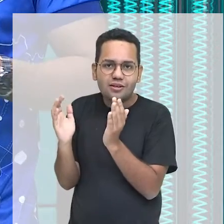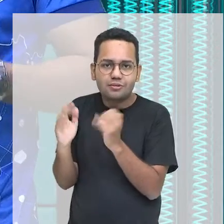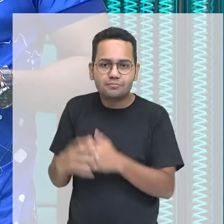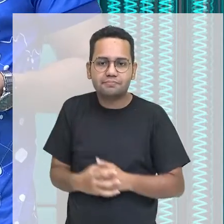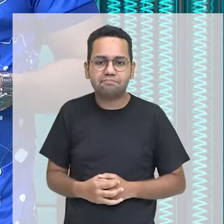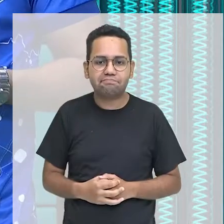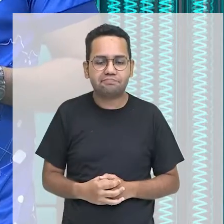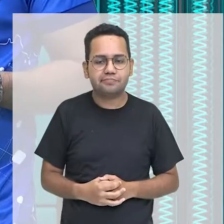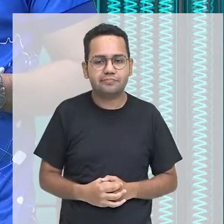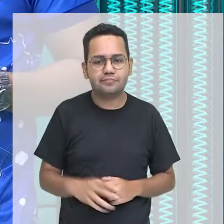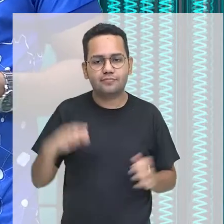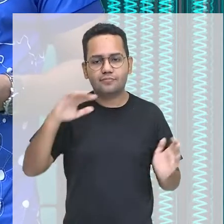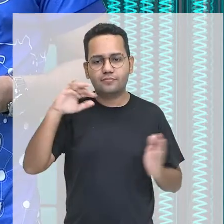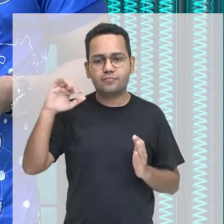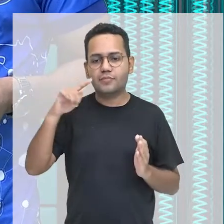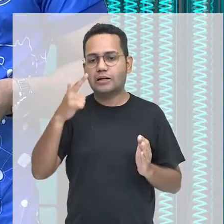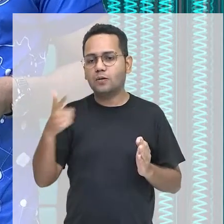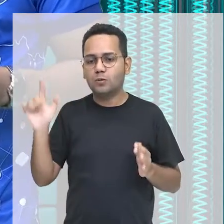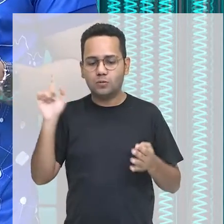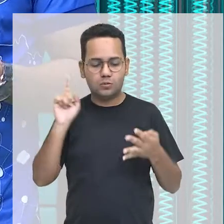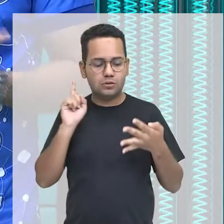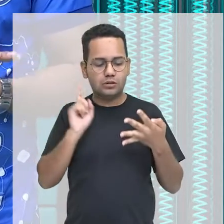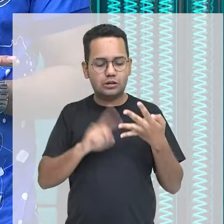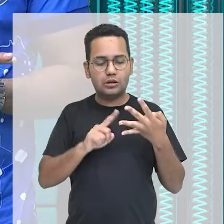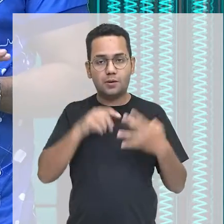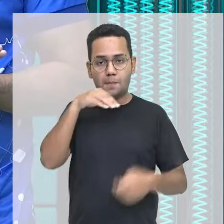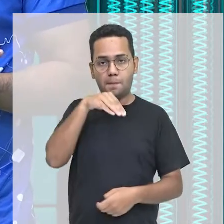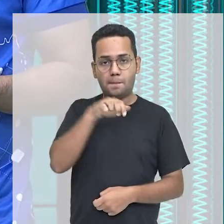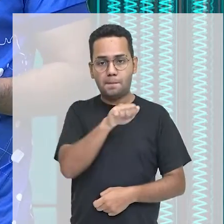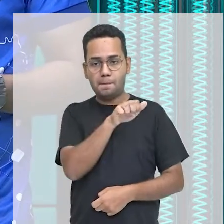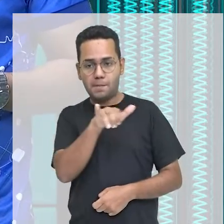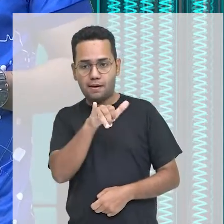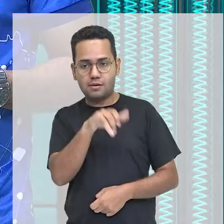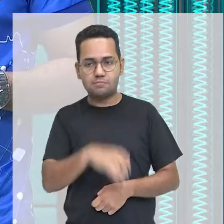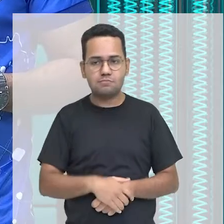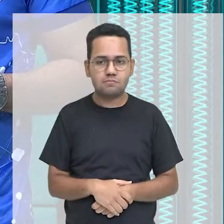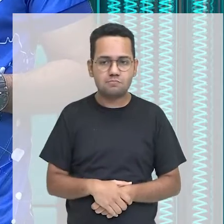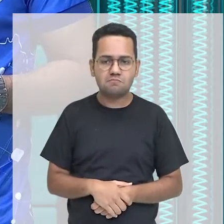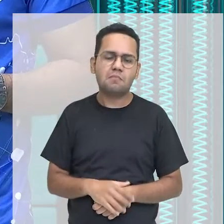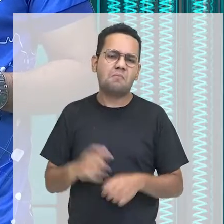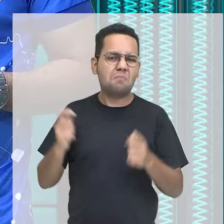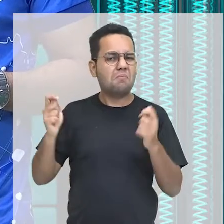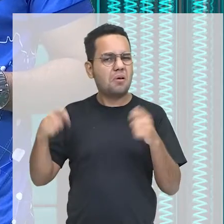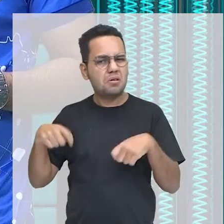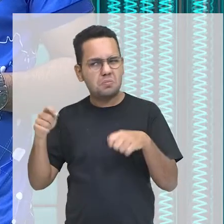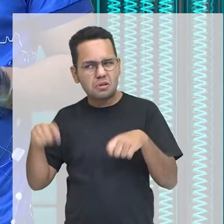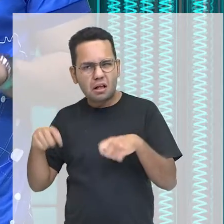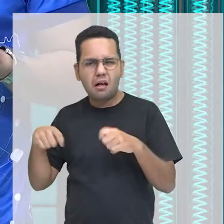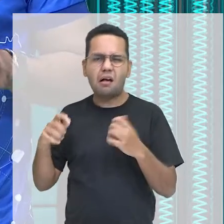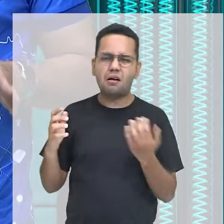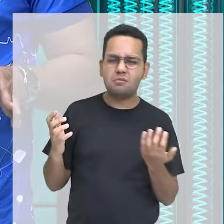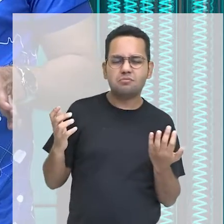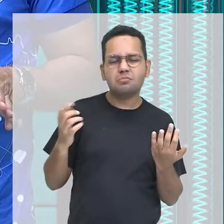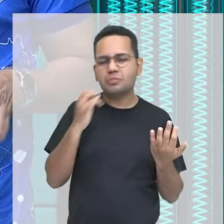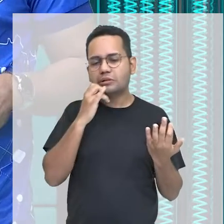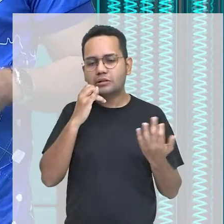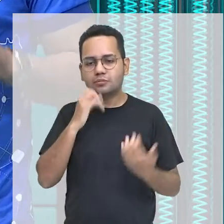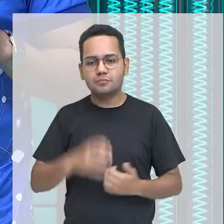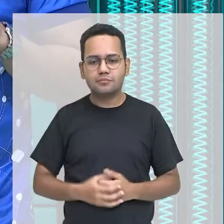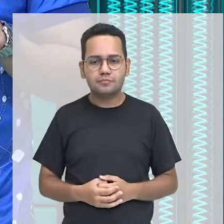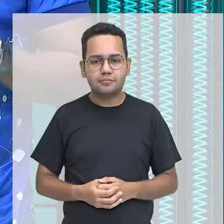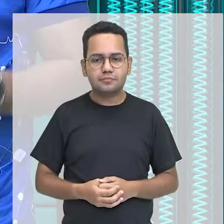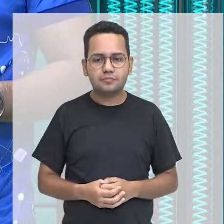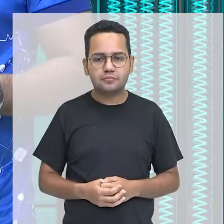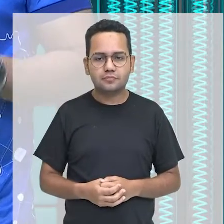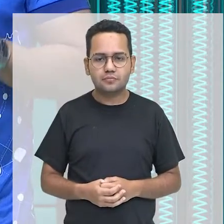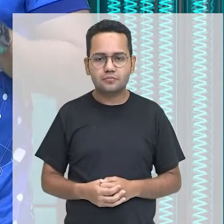nós vamos ver. O may, então, que nós vamos ver na sequência, ele vai indicar uma possibilidade. O verbo may e can também são dois